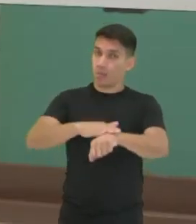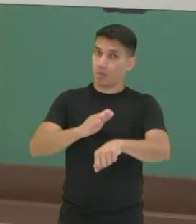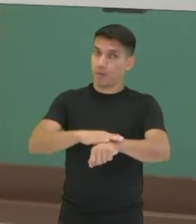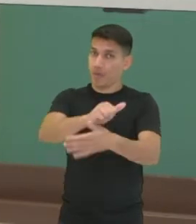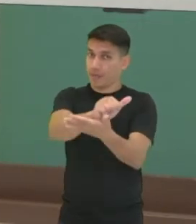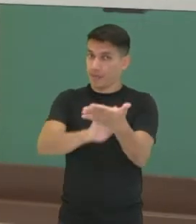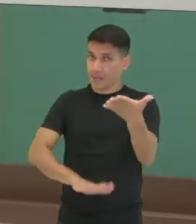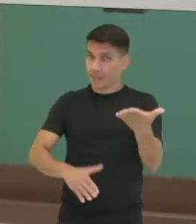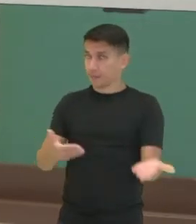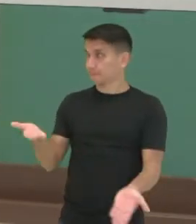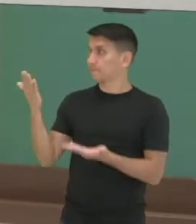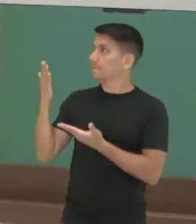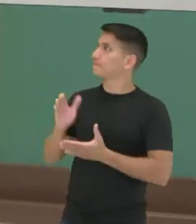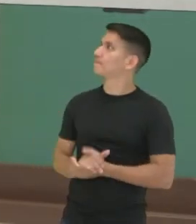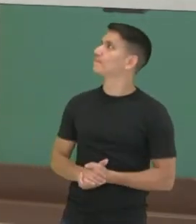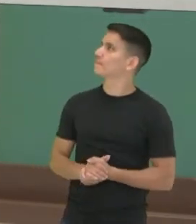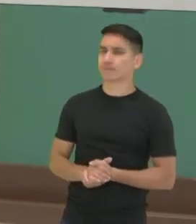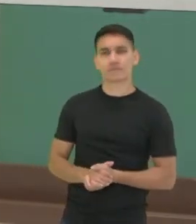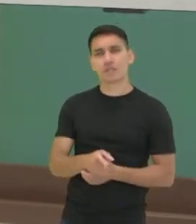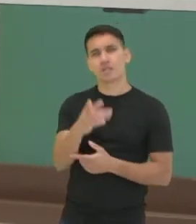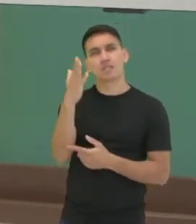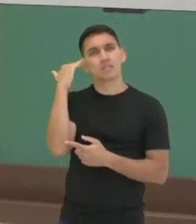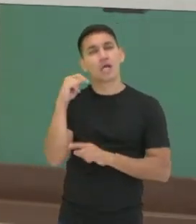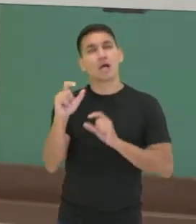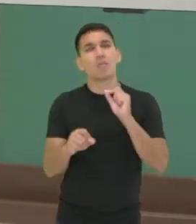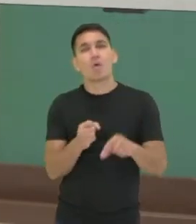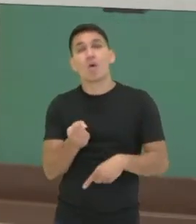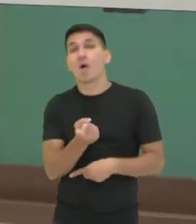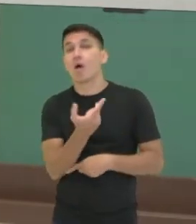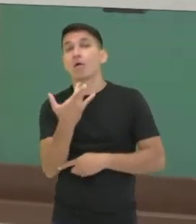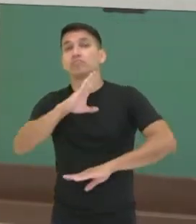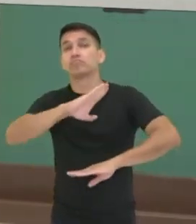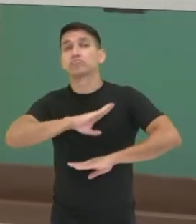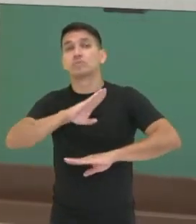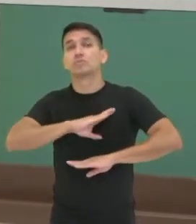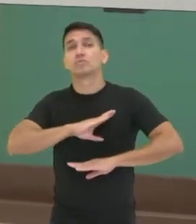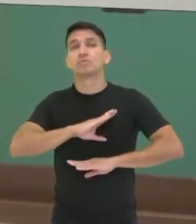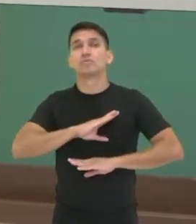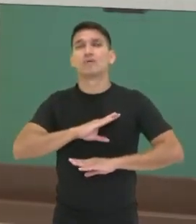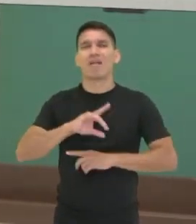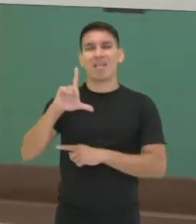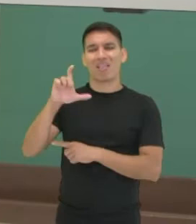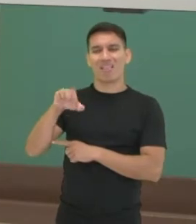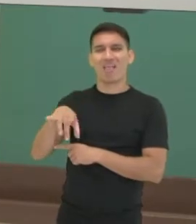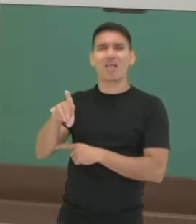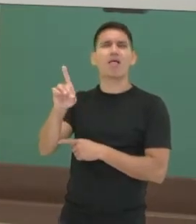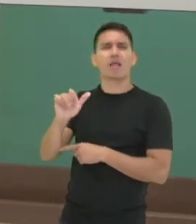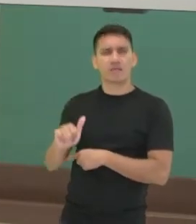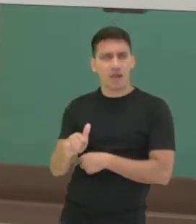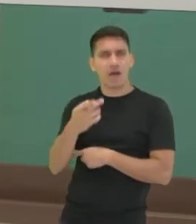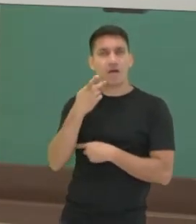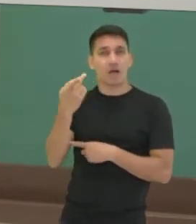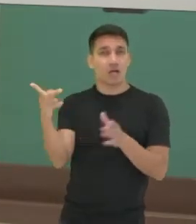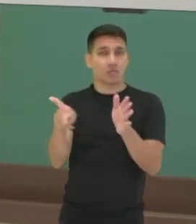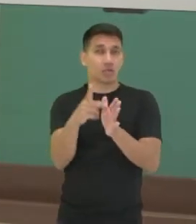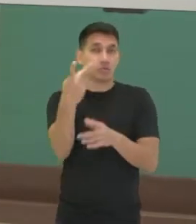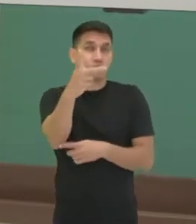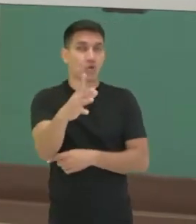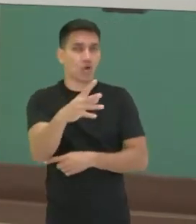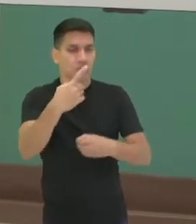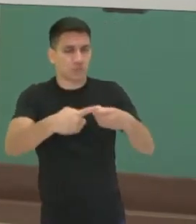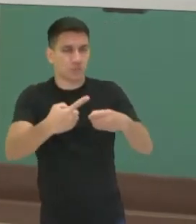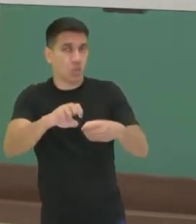uma atividade. Você conhece algum causo, alguma lenda popular da sua cidade ou da sua